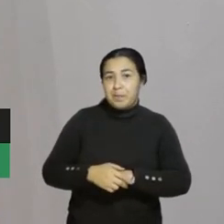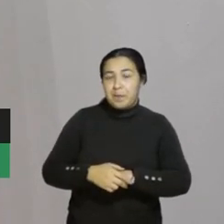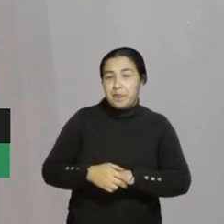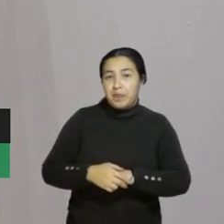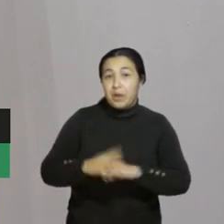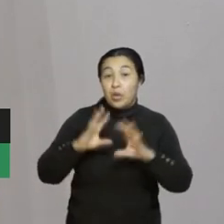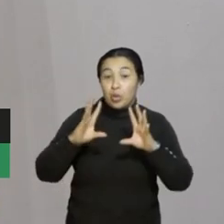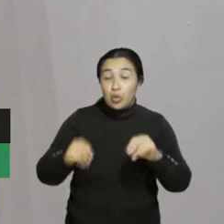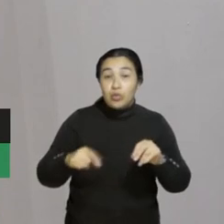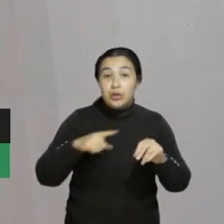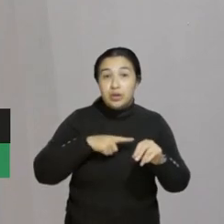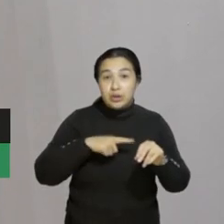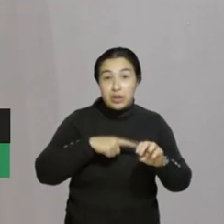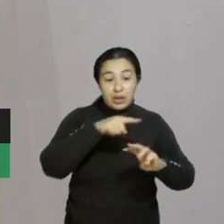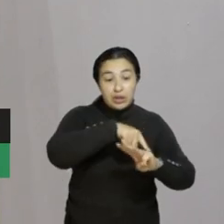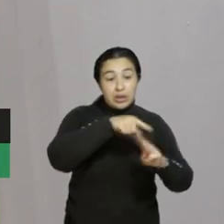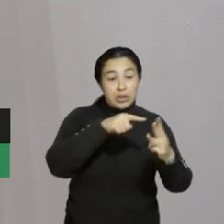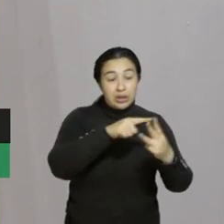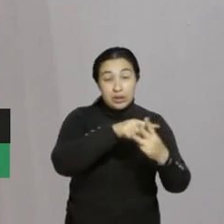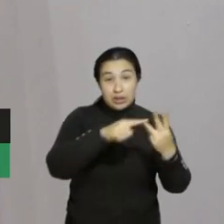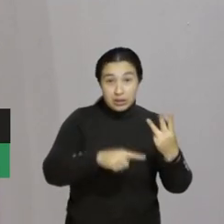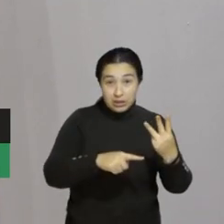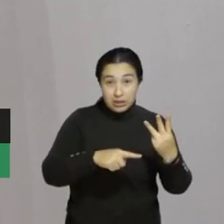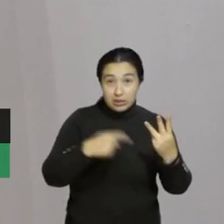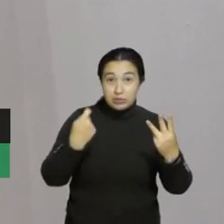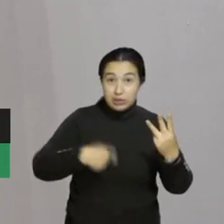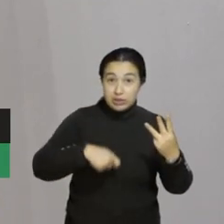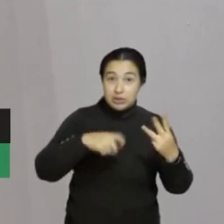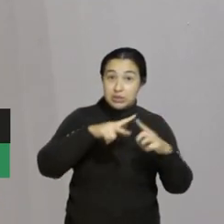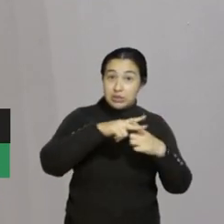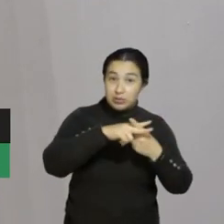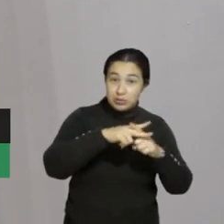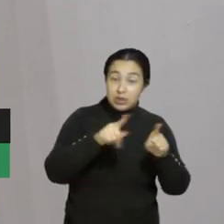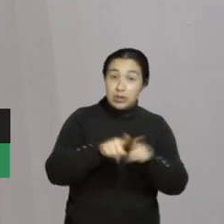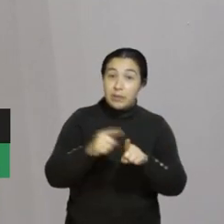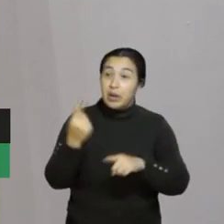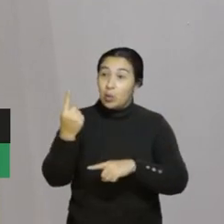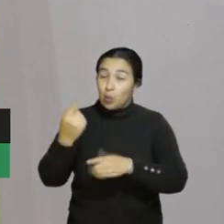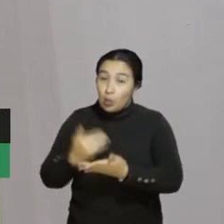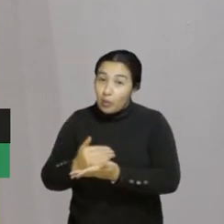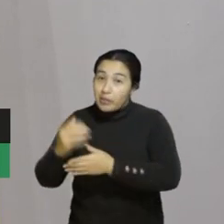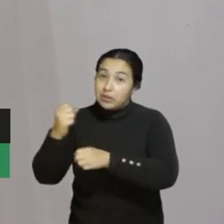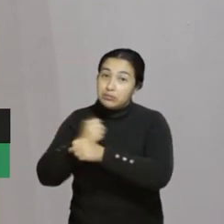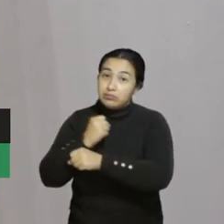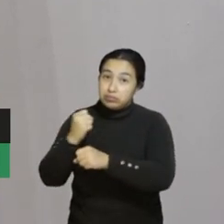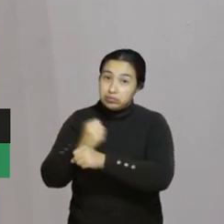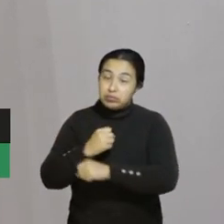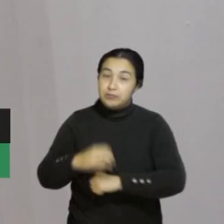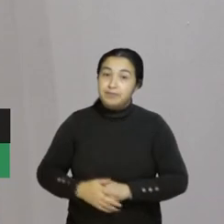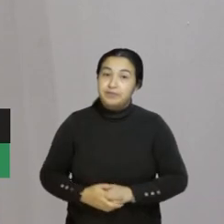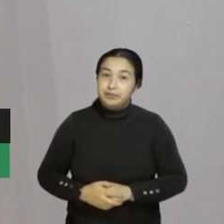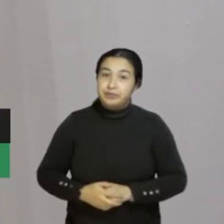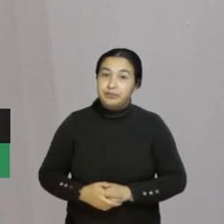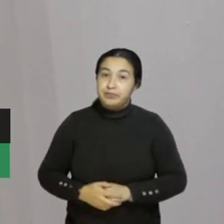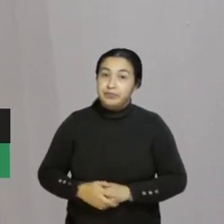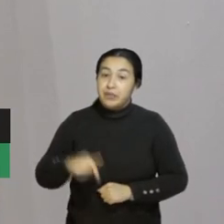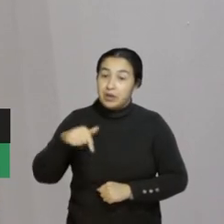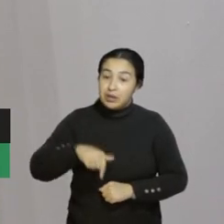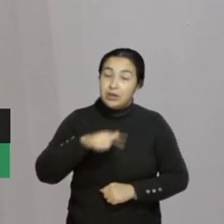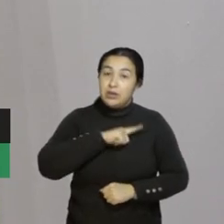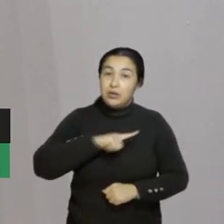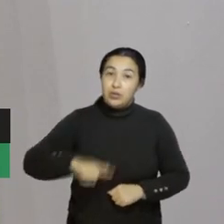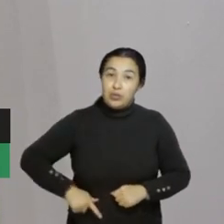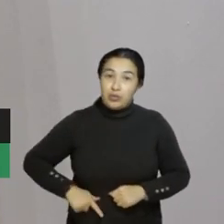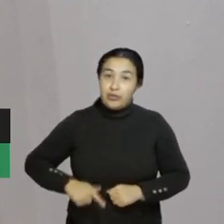Batê, que será revitalizada, o governo dá um passo importante no que concerne ao problema